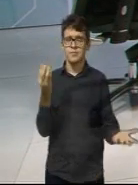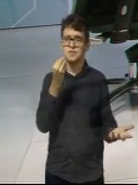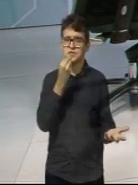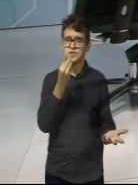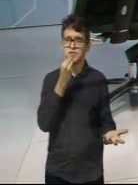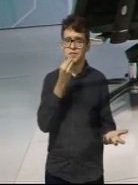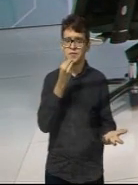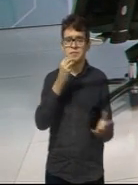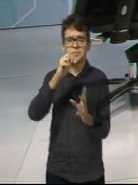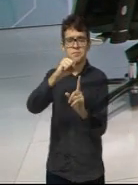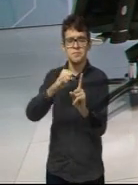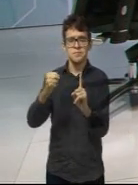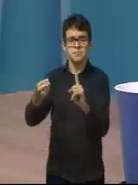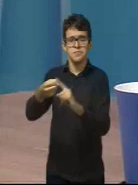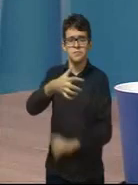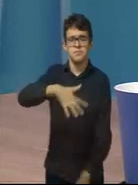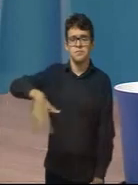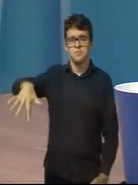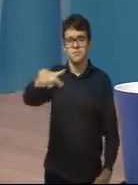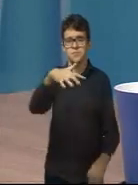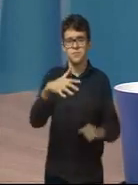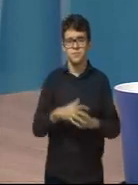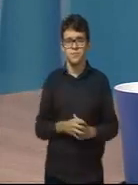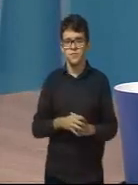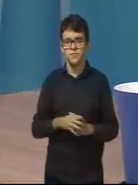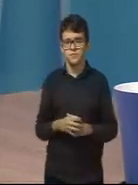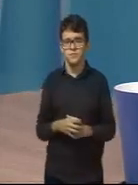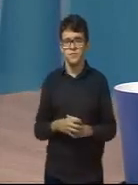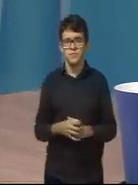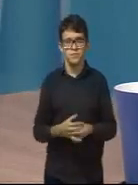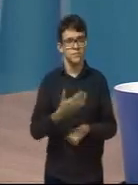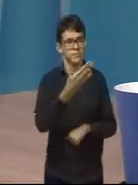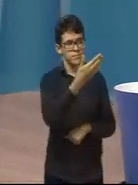a população? Pois é.